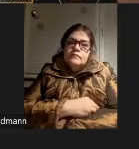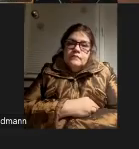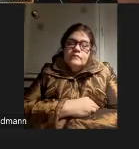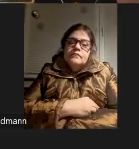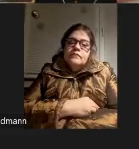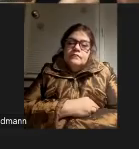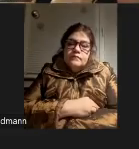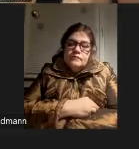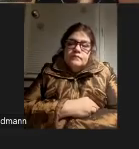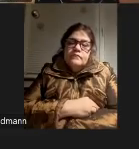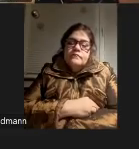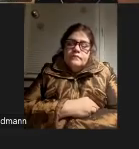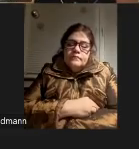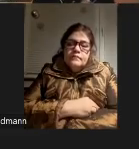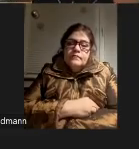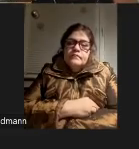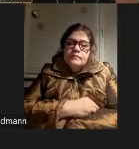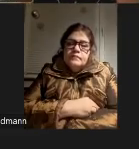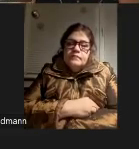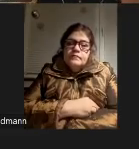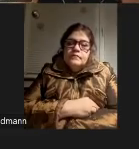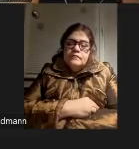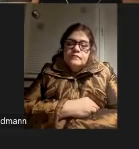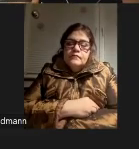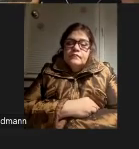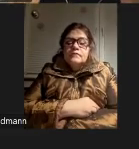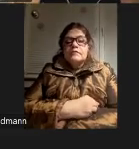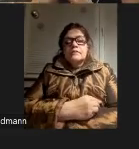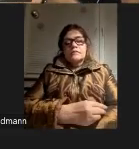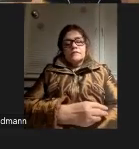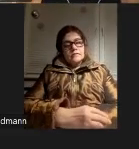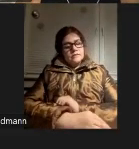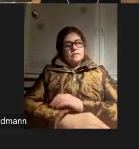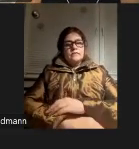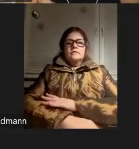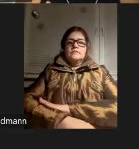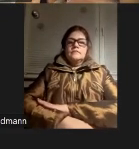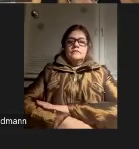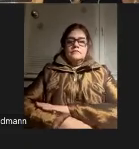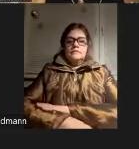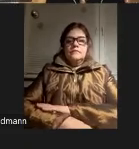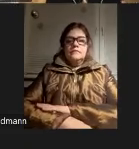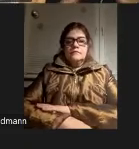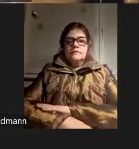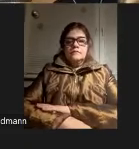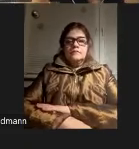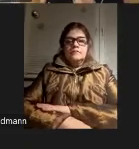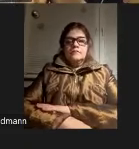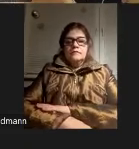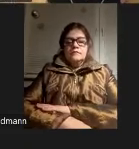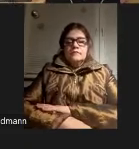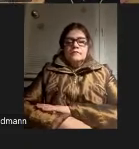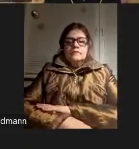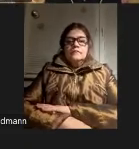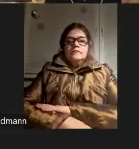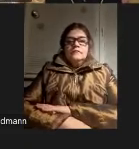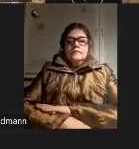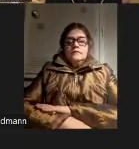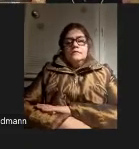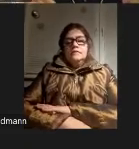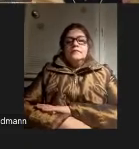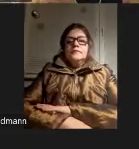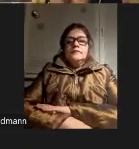não entrem em processo de estresse oxidativo e morte, tá? E, por sua vez, a hipóxia intermitente leva a esse